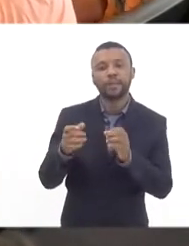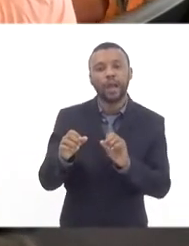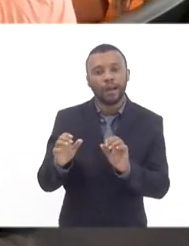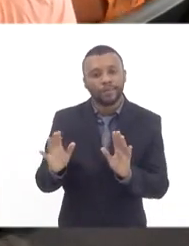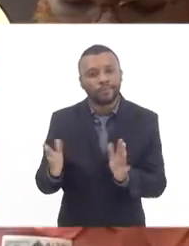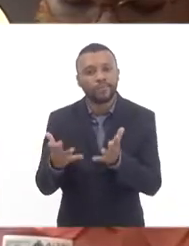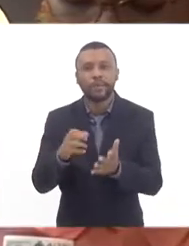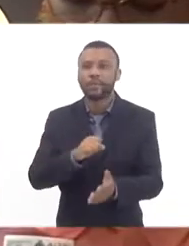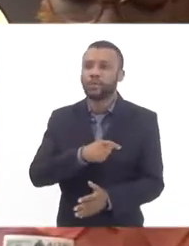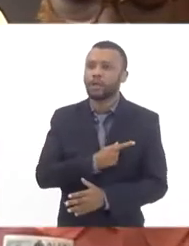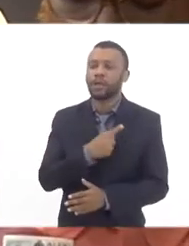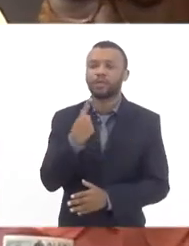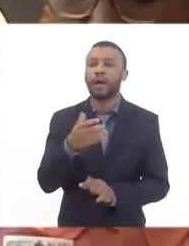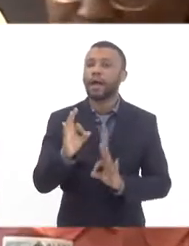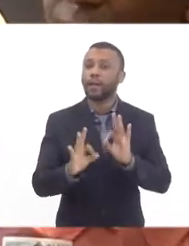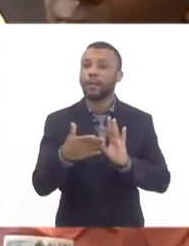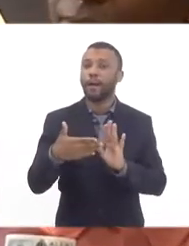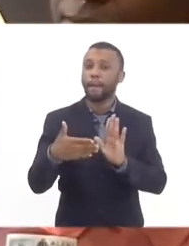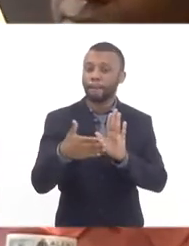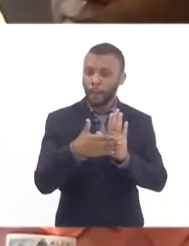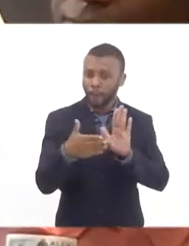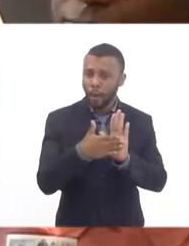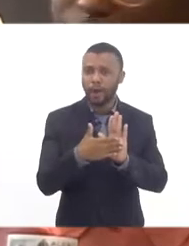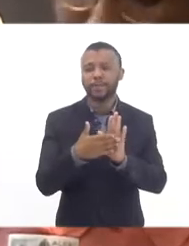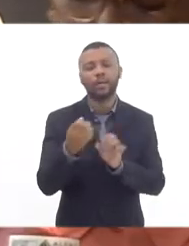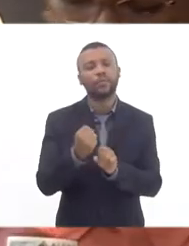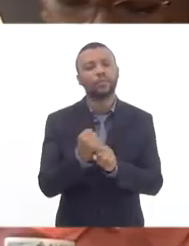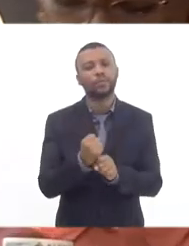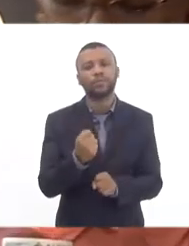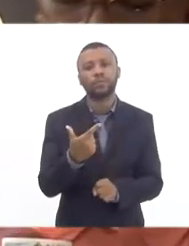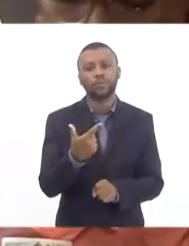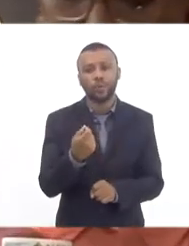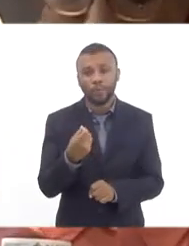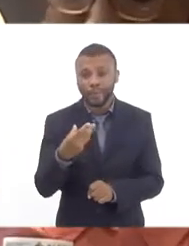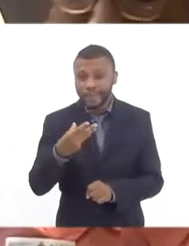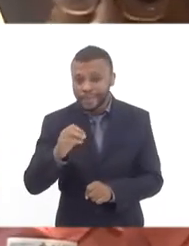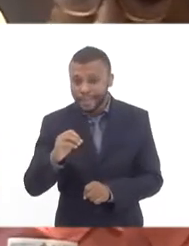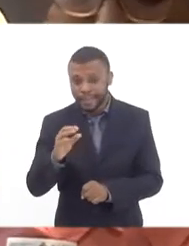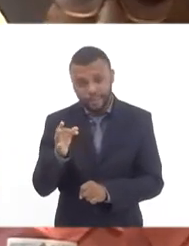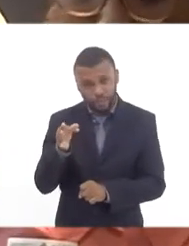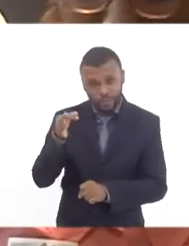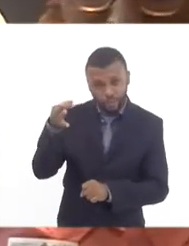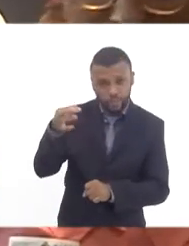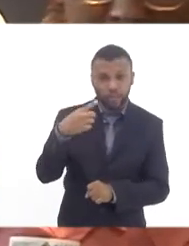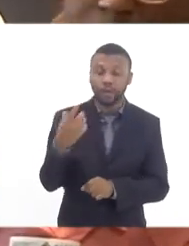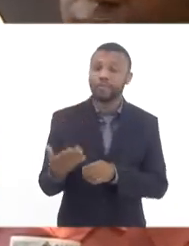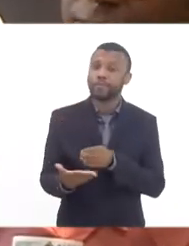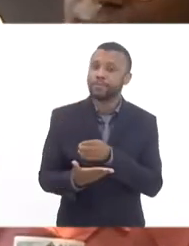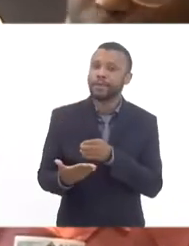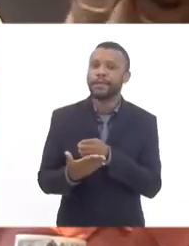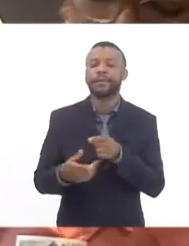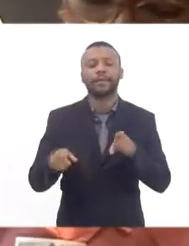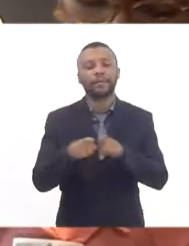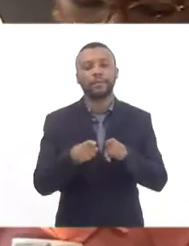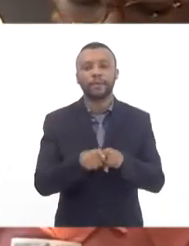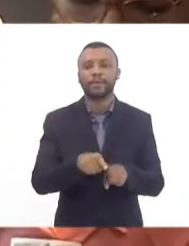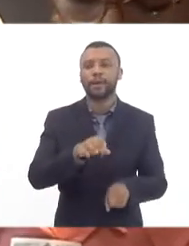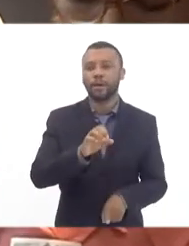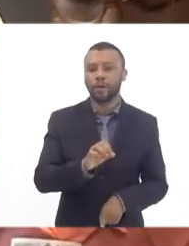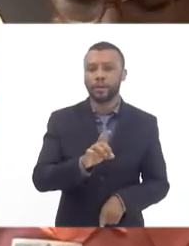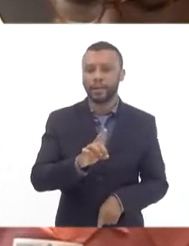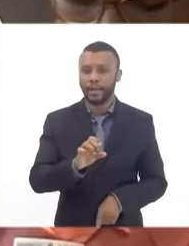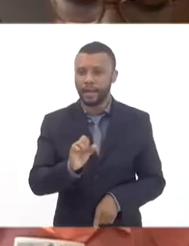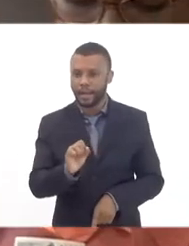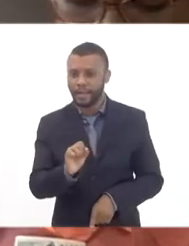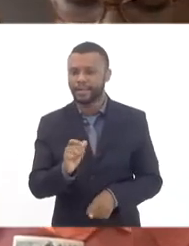fez uma agenda de propostas para a cidade, 2030, com a visão 2030. E a gente também se baseia nos ODSs, como